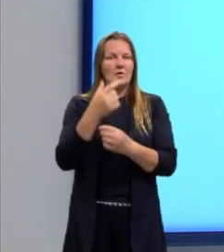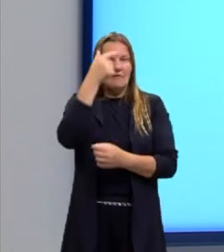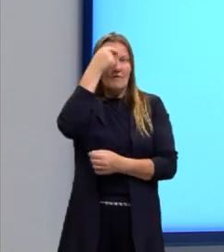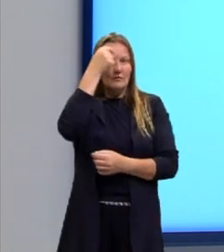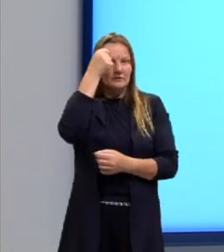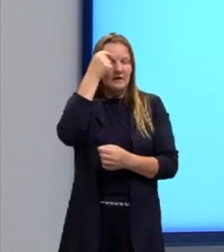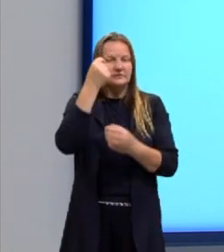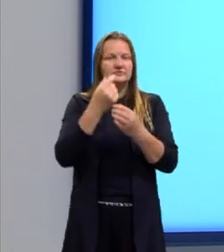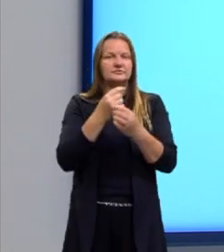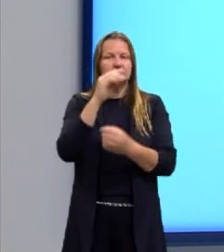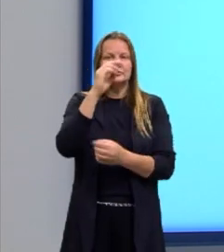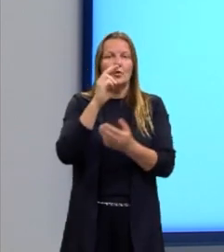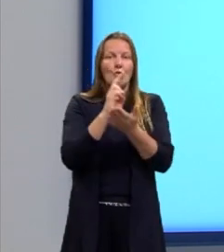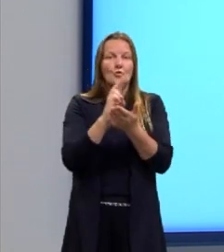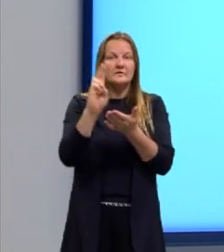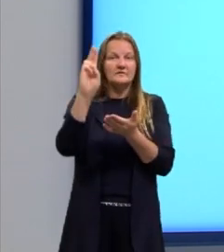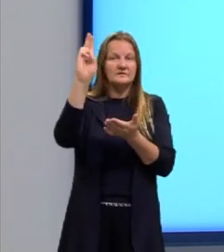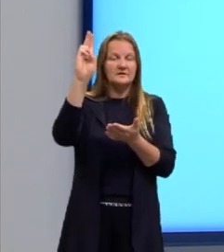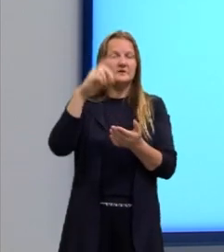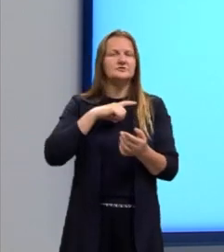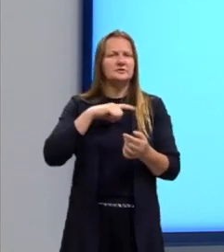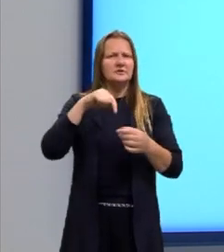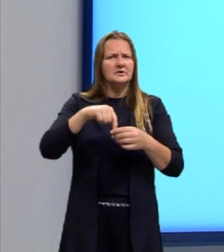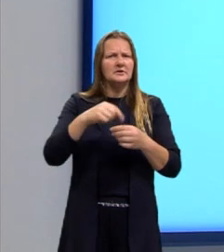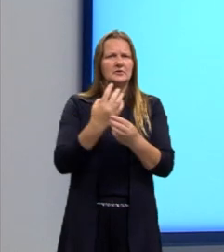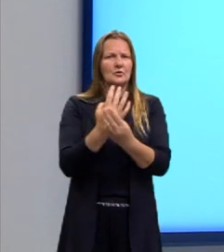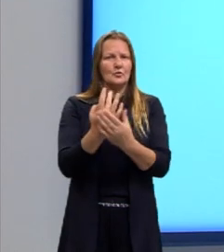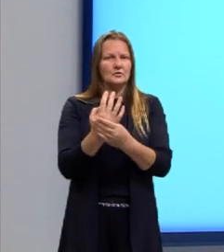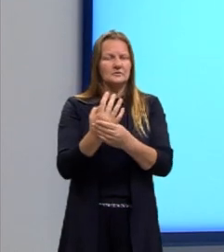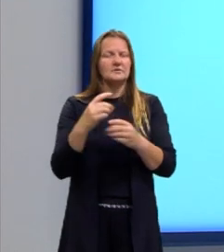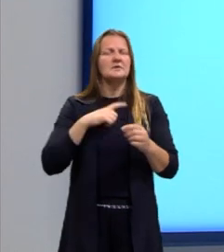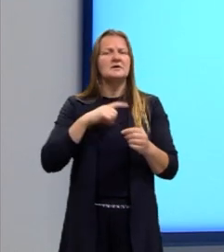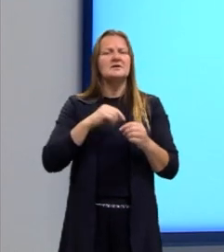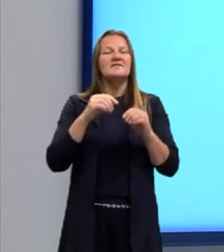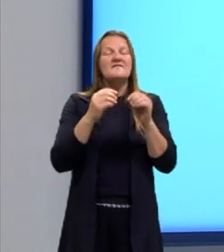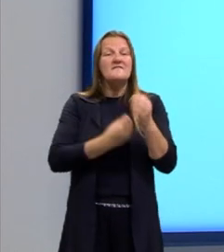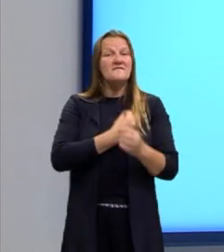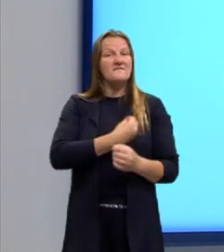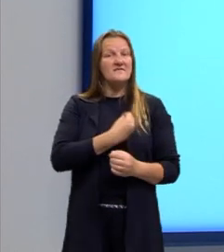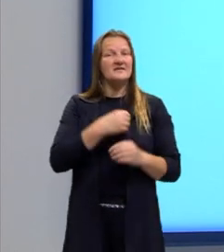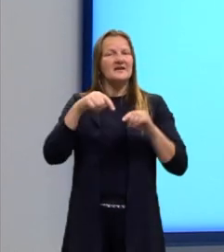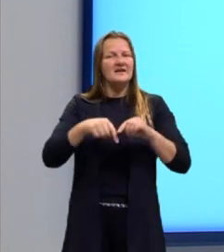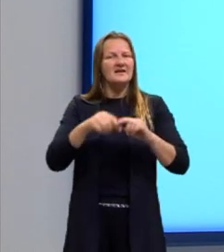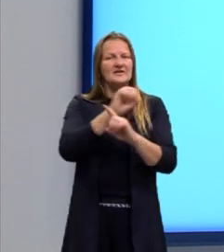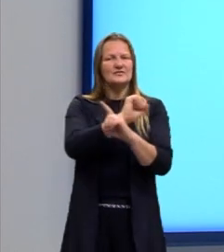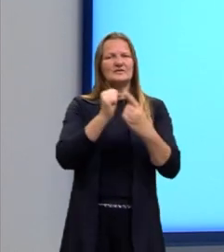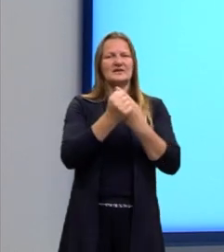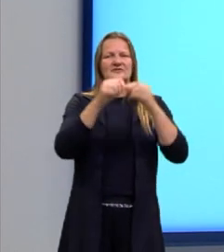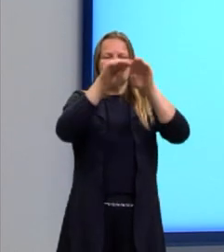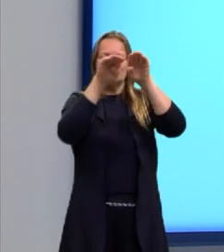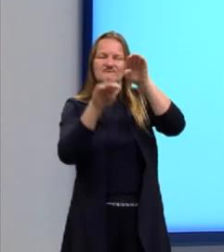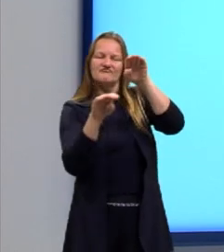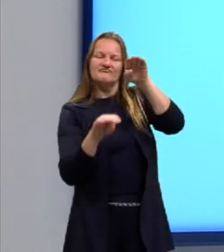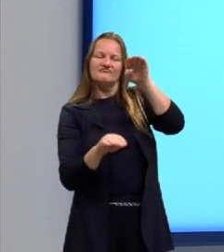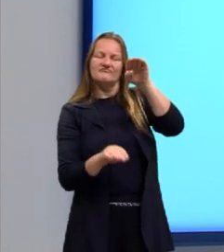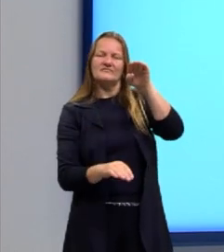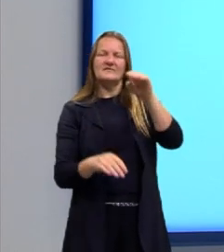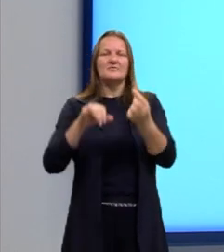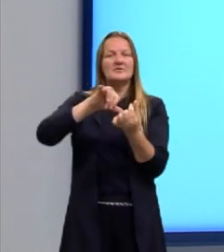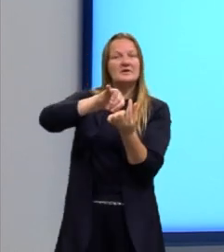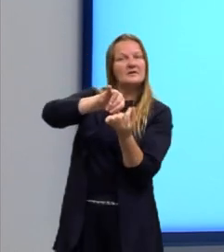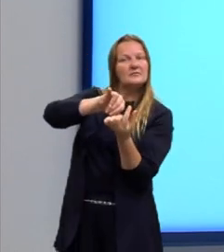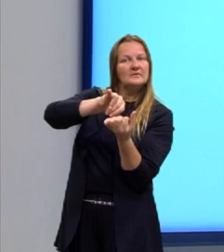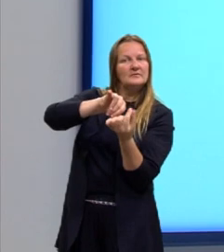sociedade classista e hierarquizada em função do capital, na qual se instaura a